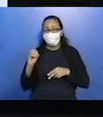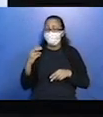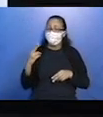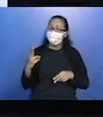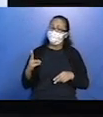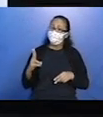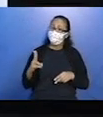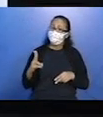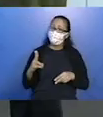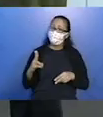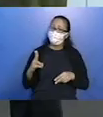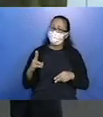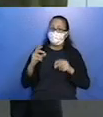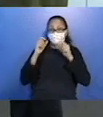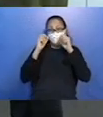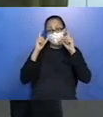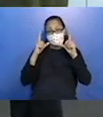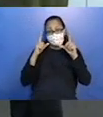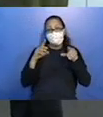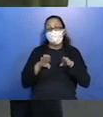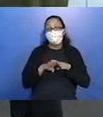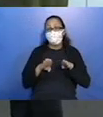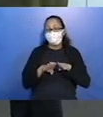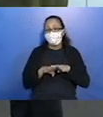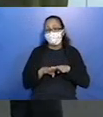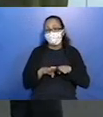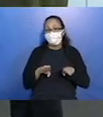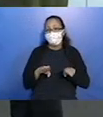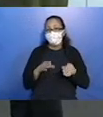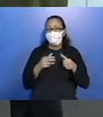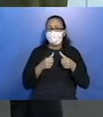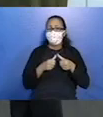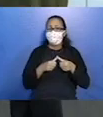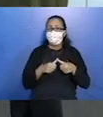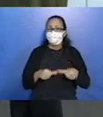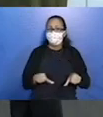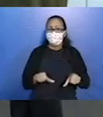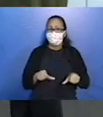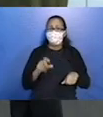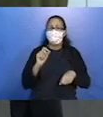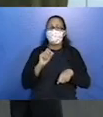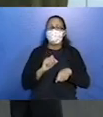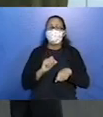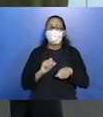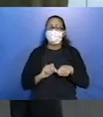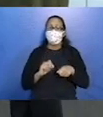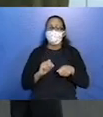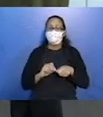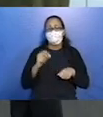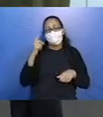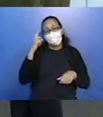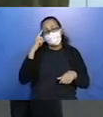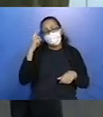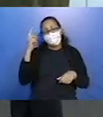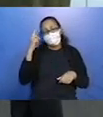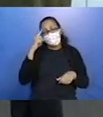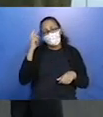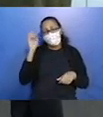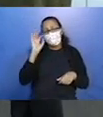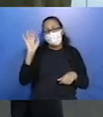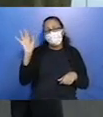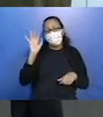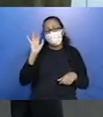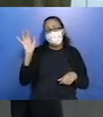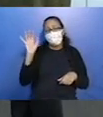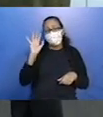de olhos abertos, né? Quando a gente está fazendo o quê? Pensando,